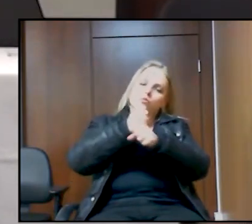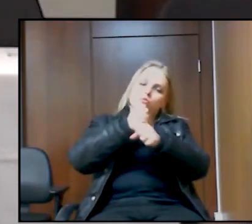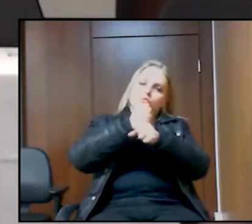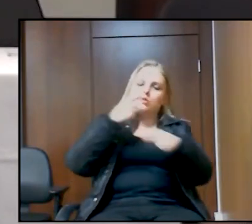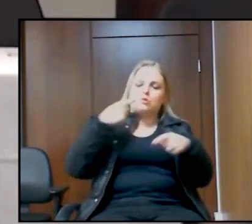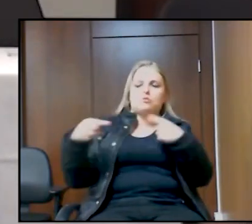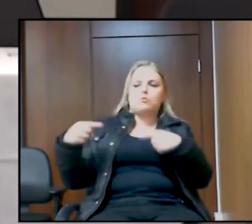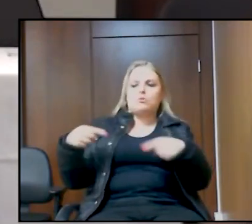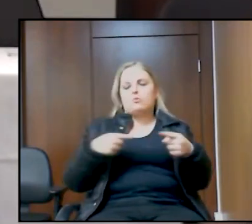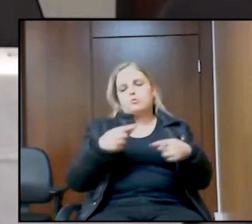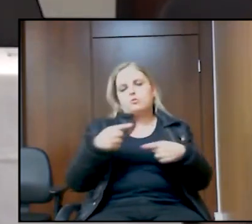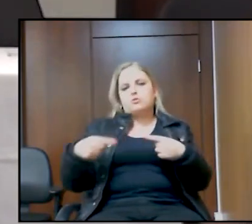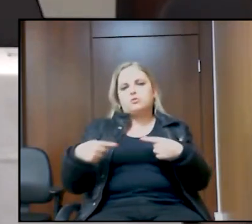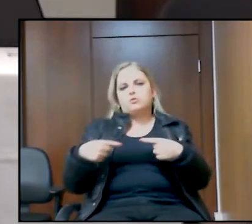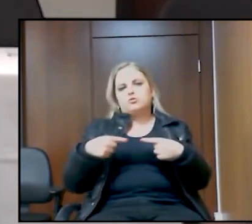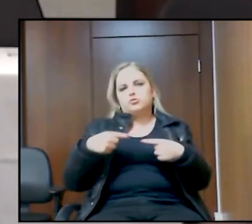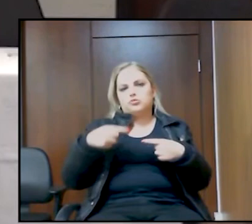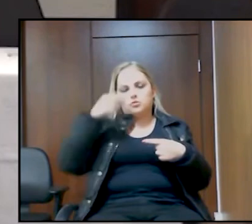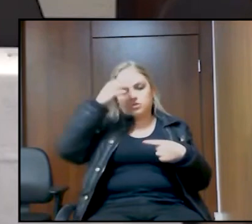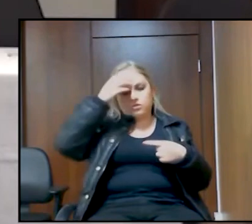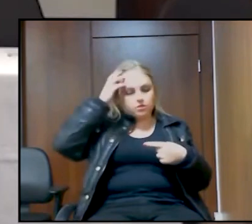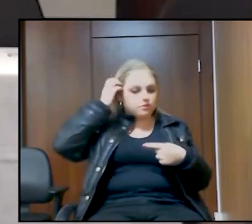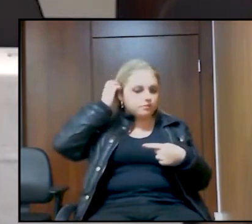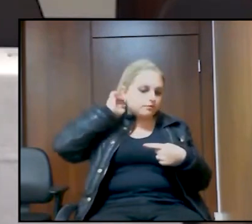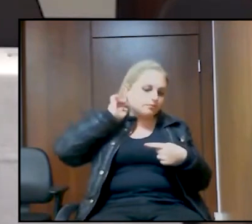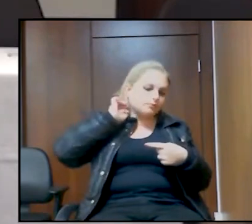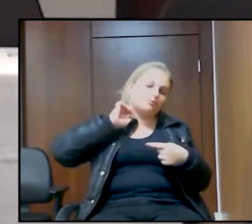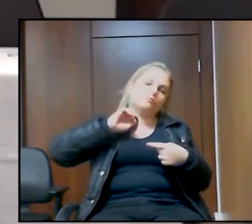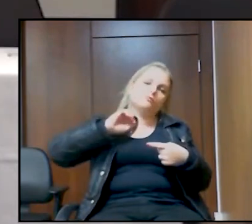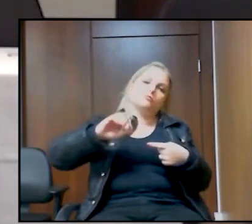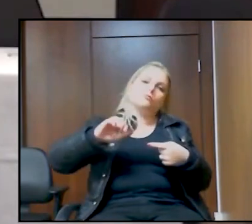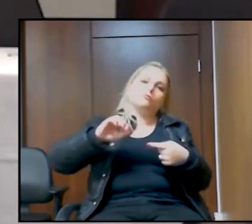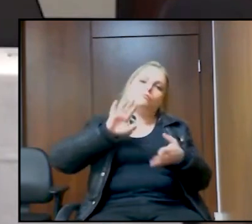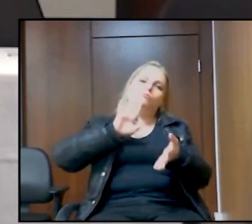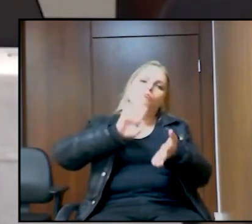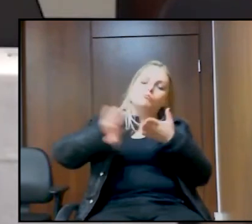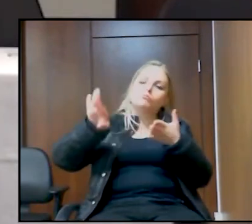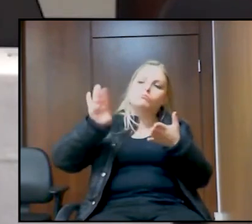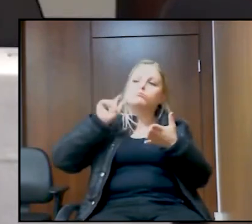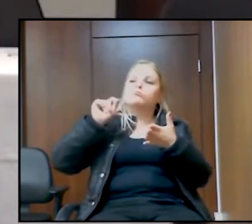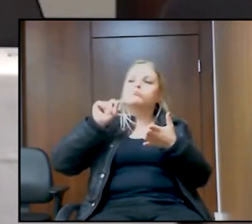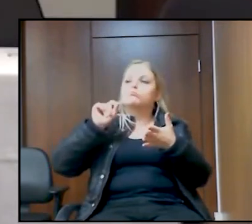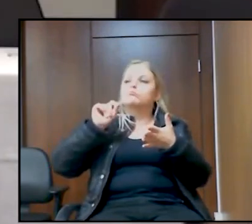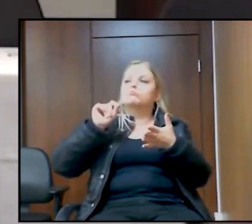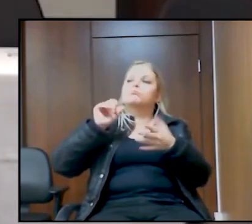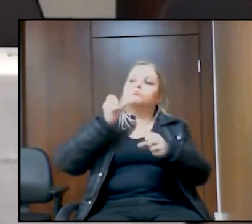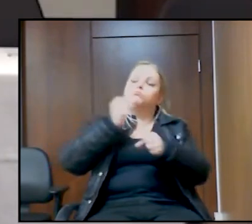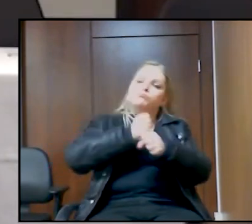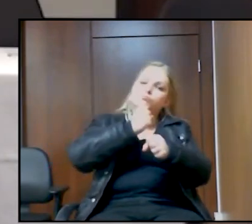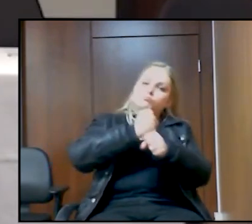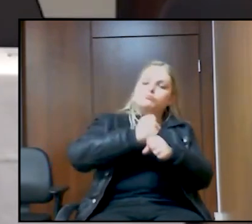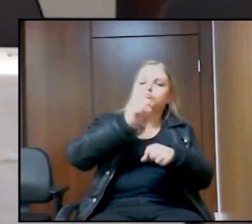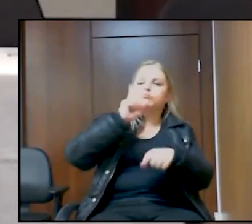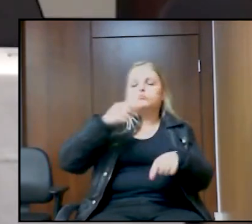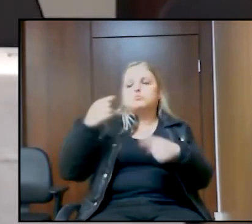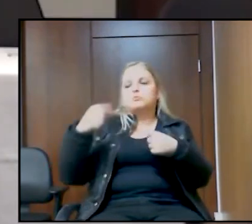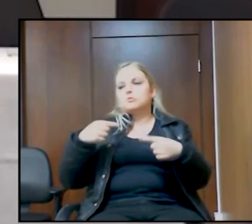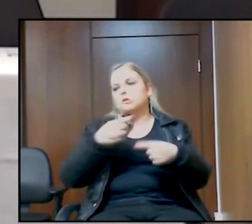política de retirada, de uma maneira estruturada, baseada em políticas